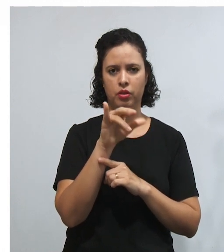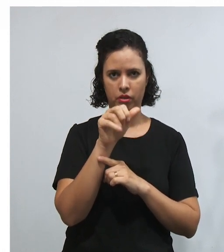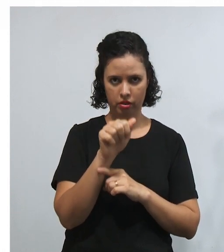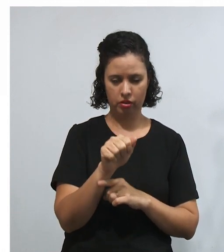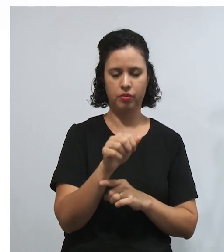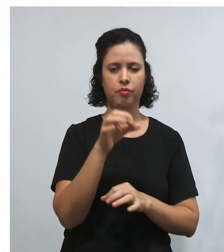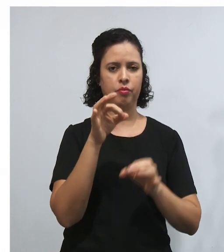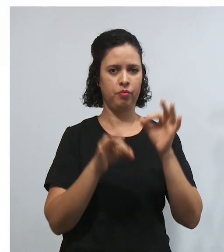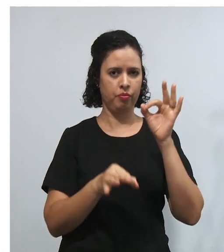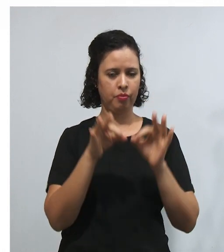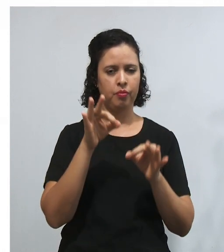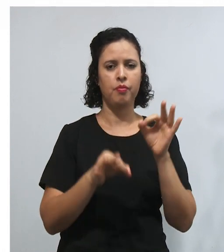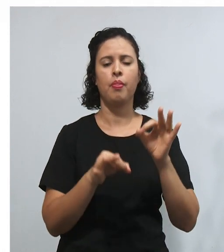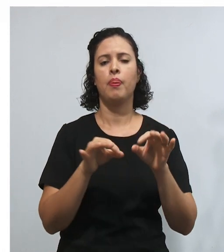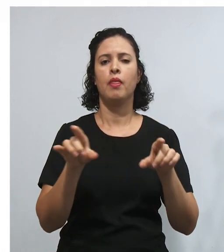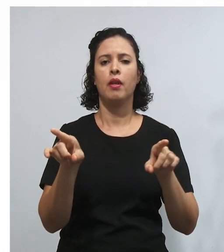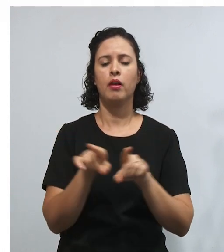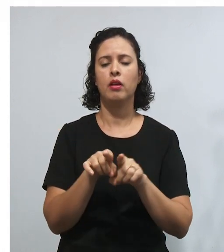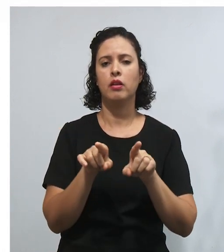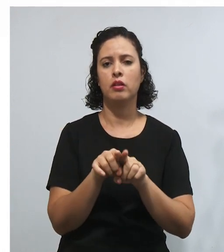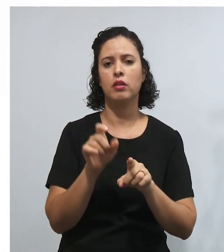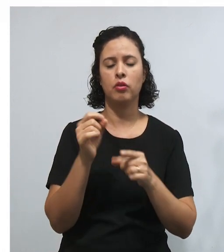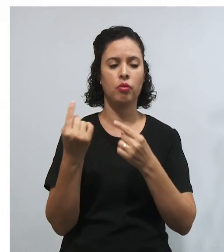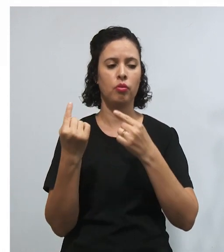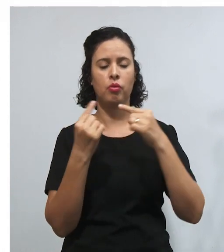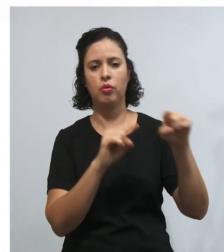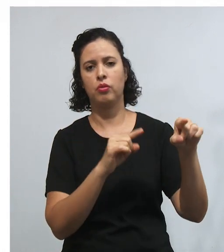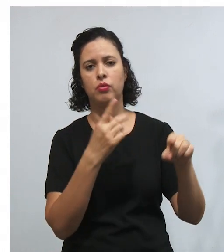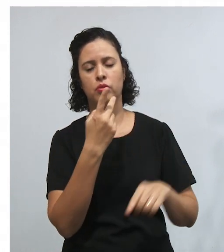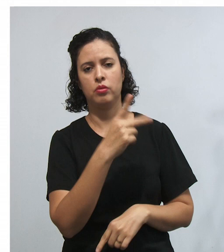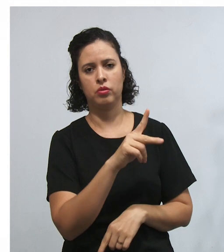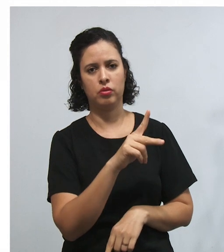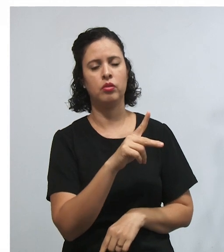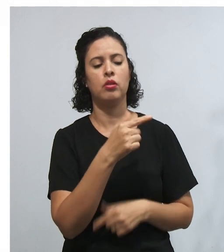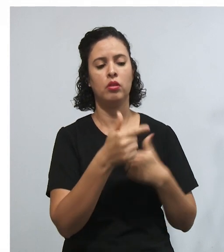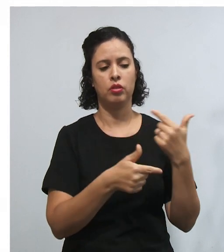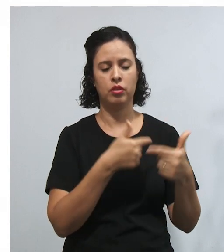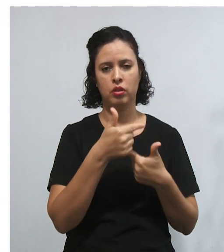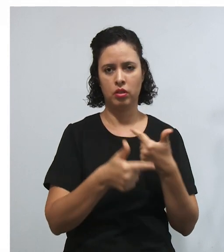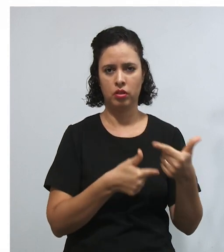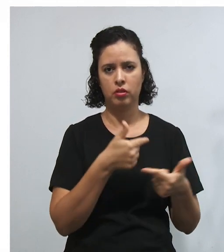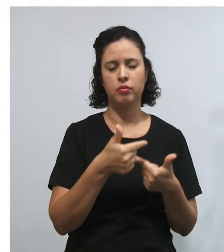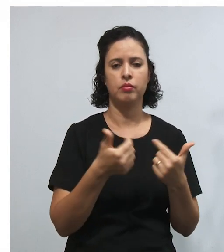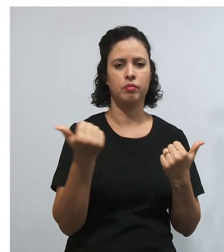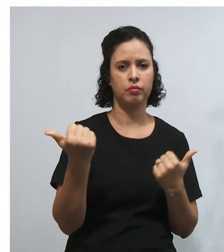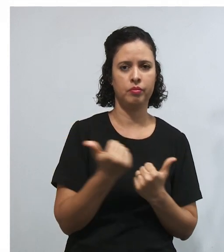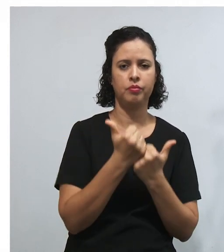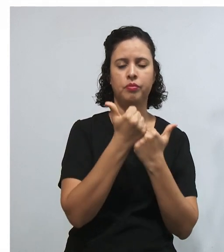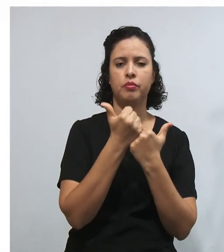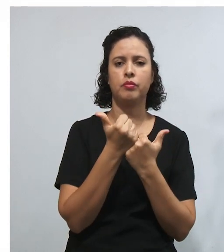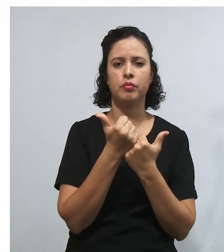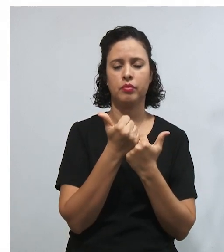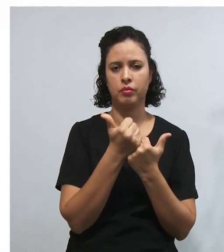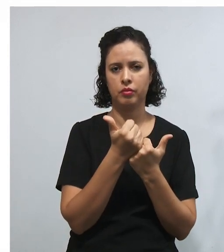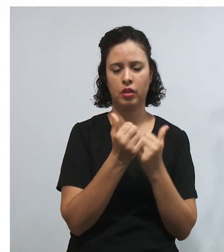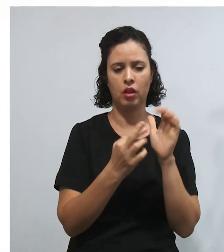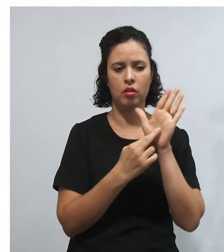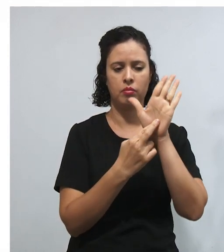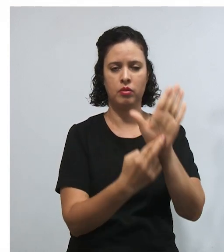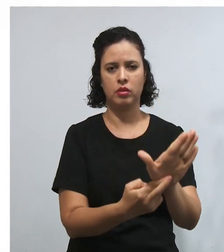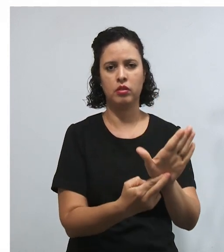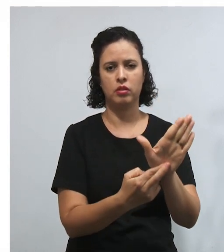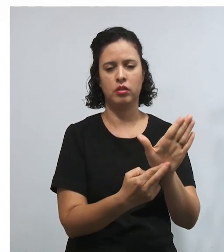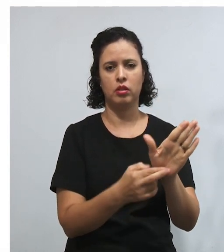Judiciário e do Ministério Público, mas também contra os seus serviços auxiliares, representando diretamente no